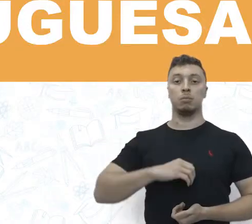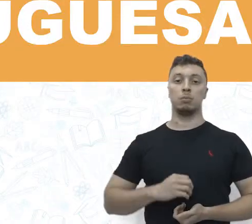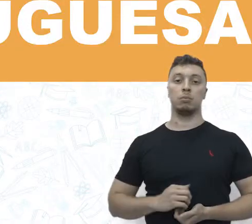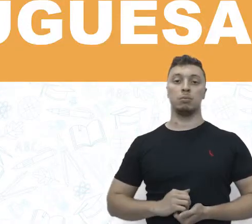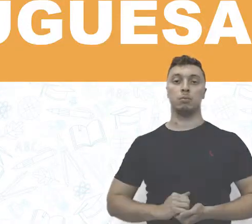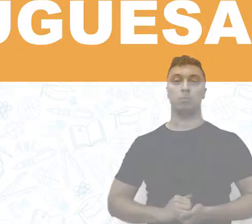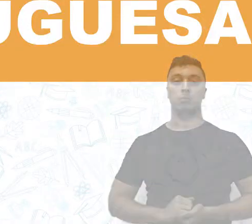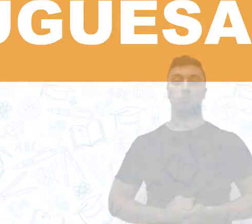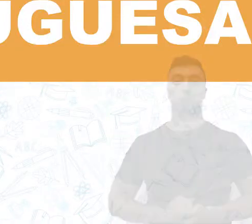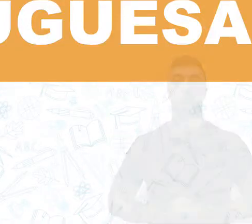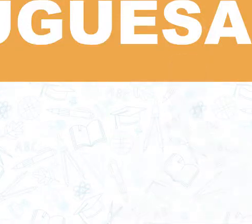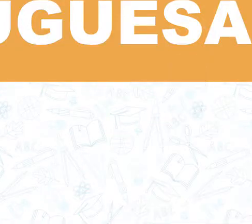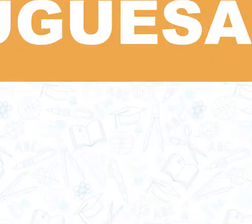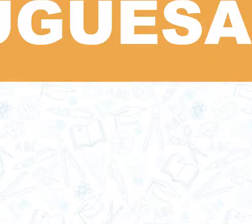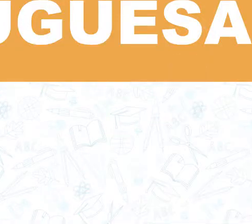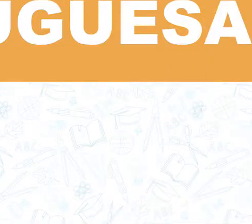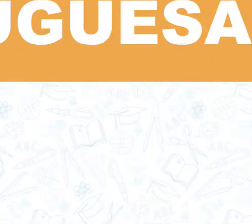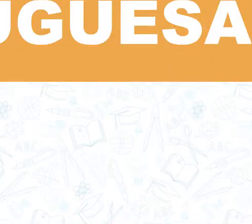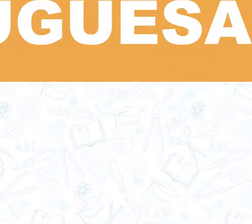Música